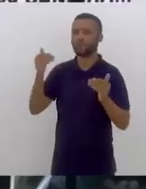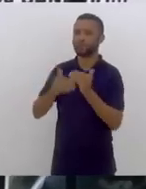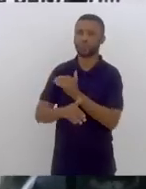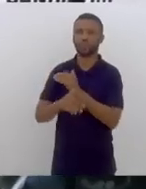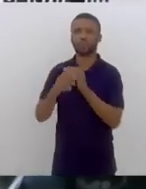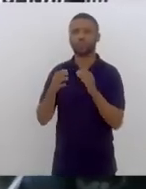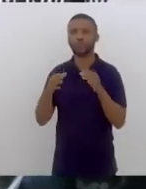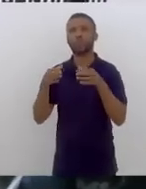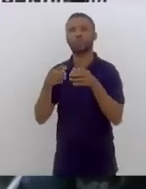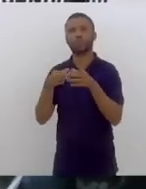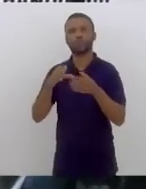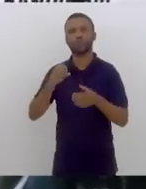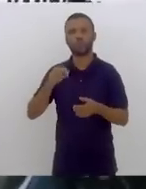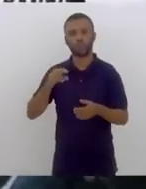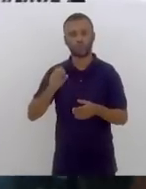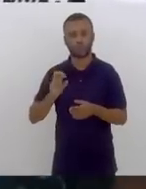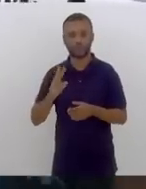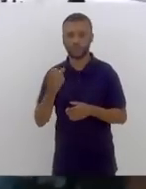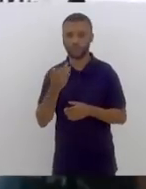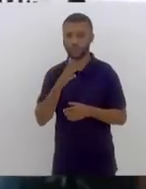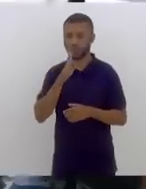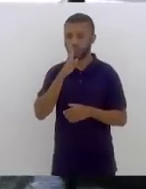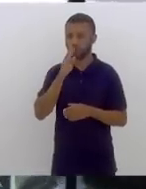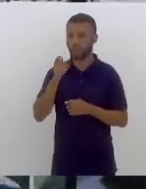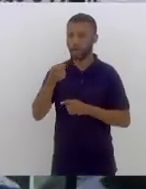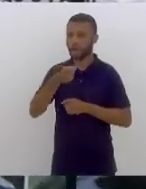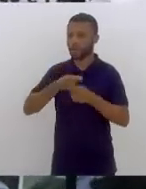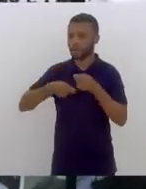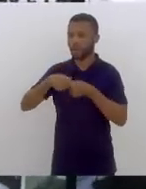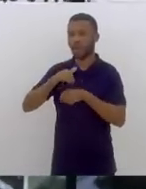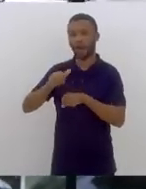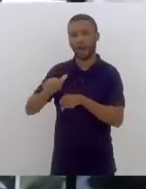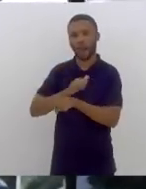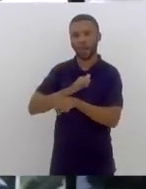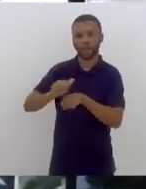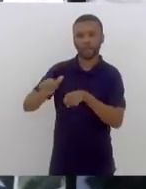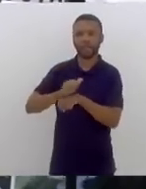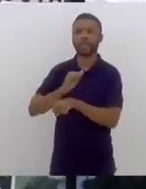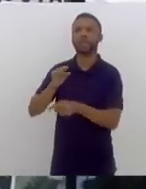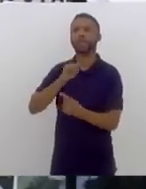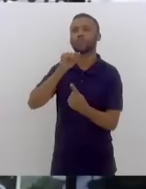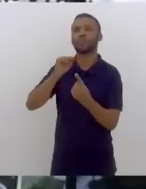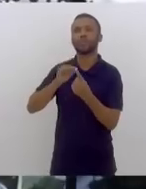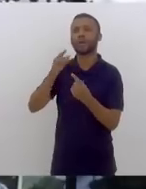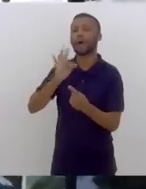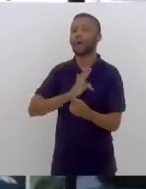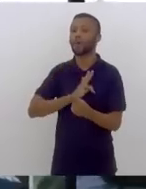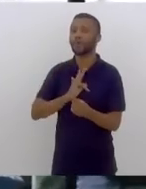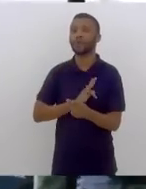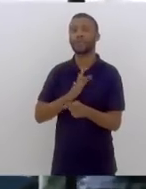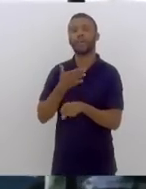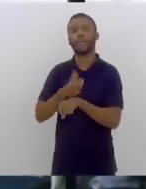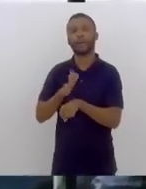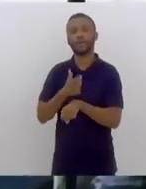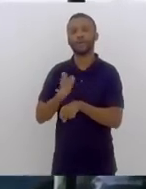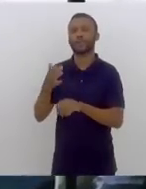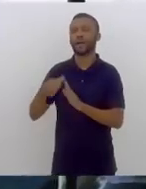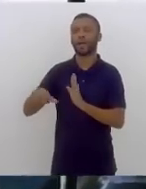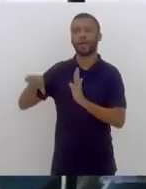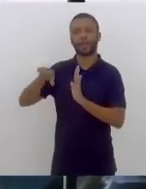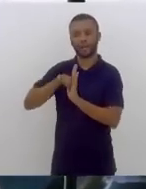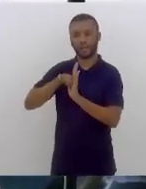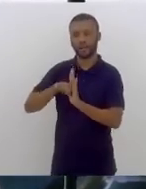então o silêncio administrativo Coronel é a estratégia para que a polícia continue praticando ilegalidades